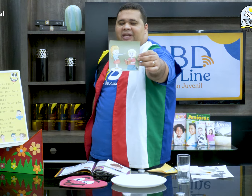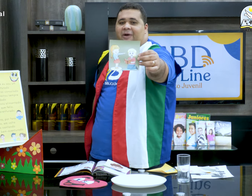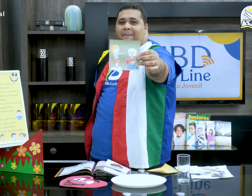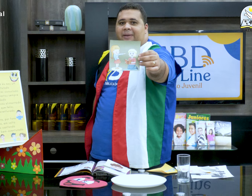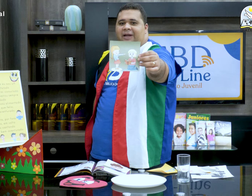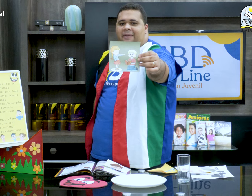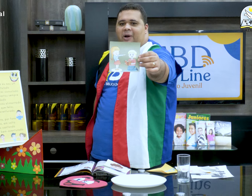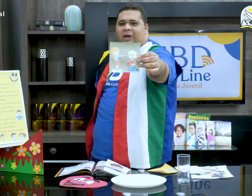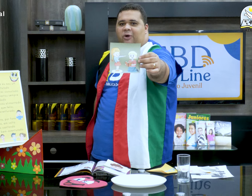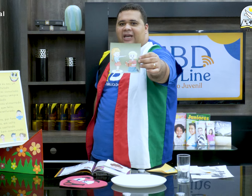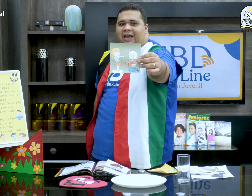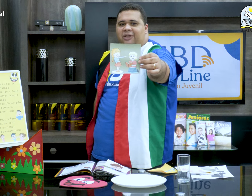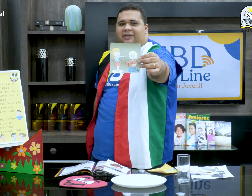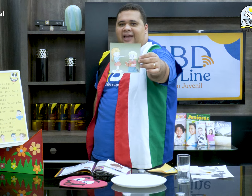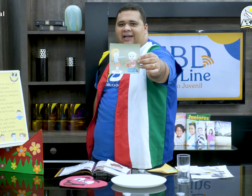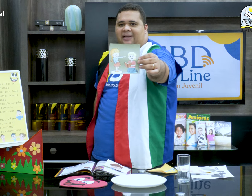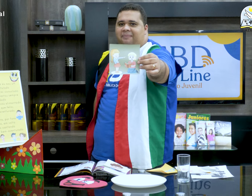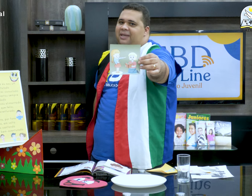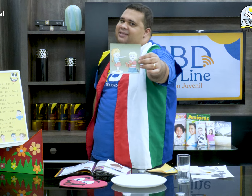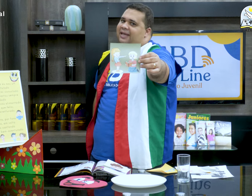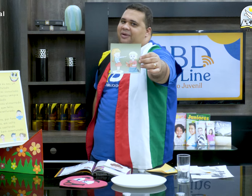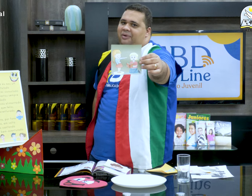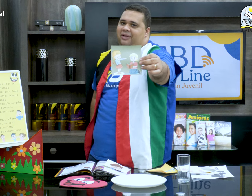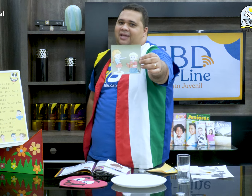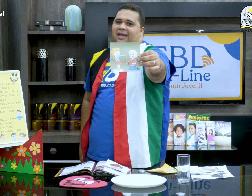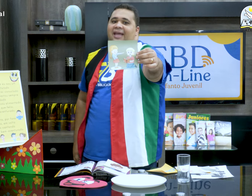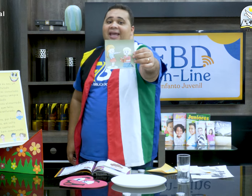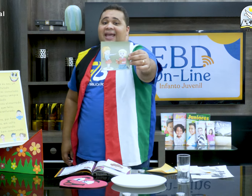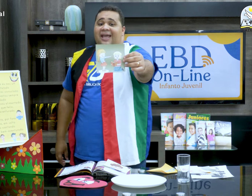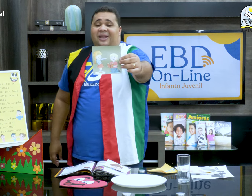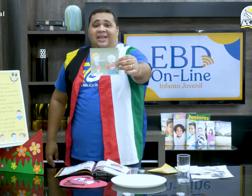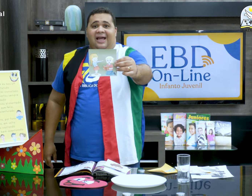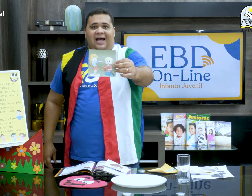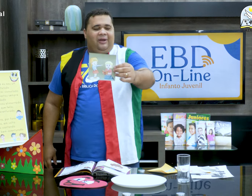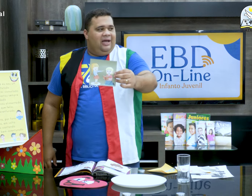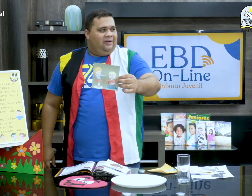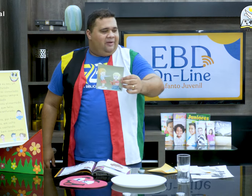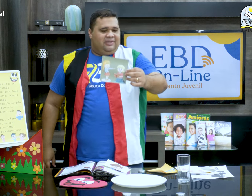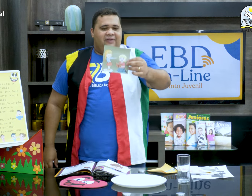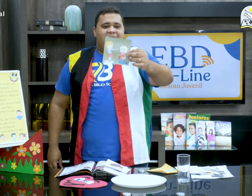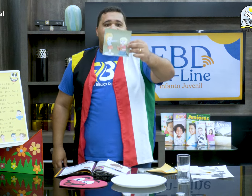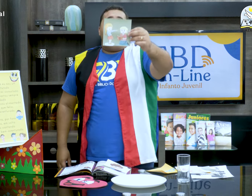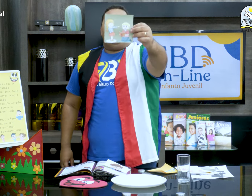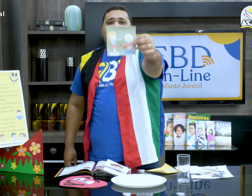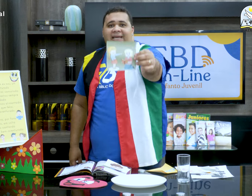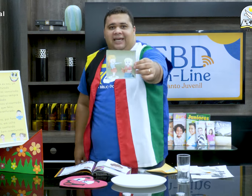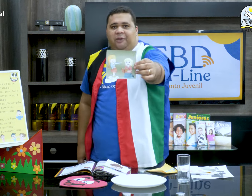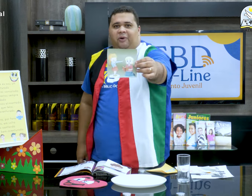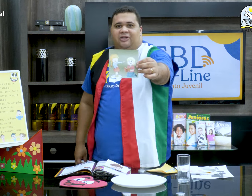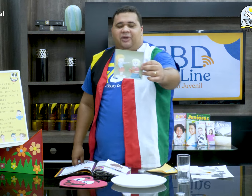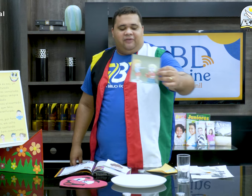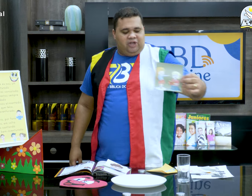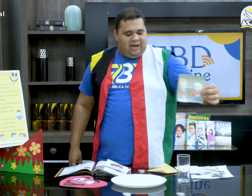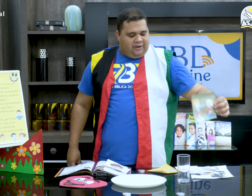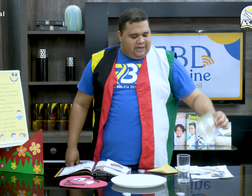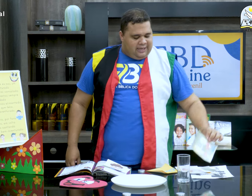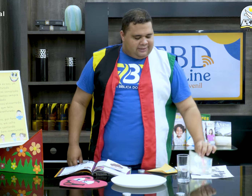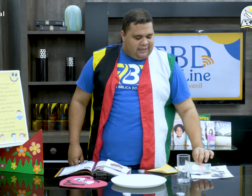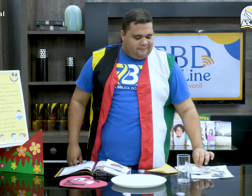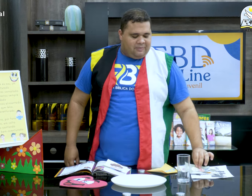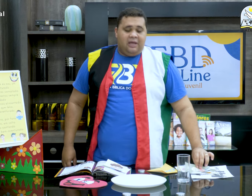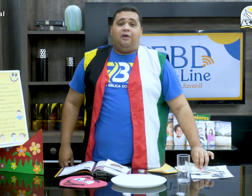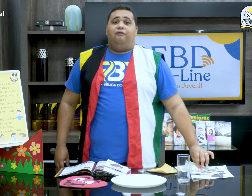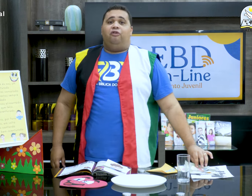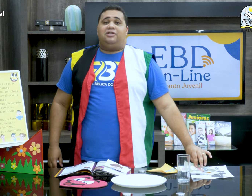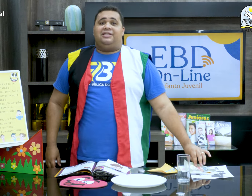vendo a menina com a Bíblia na mão e a outra rindo dela misericórdia não não não se você é perseguido por causa do Evangelho